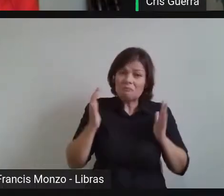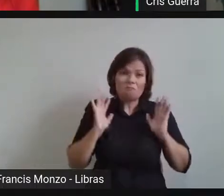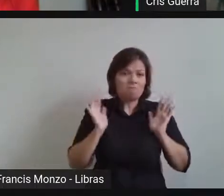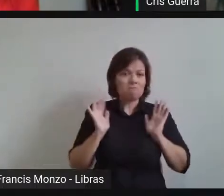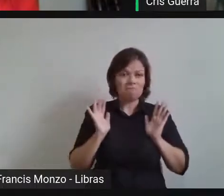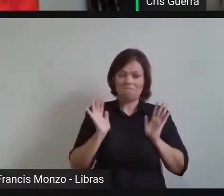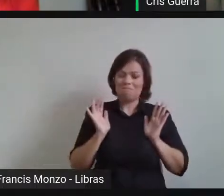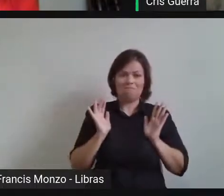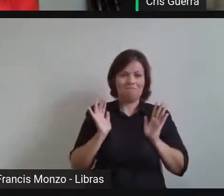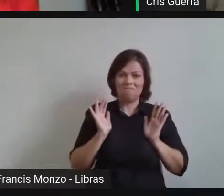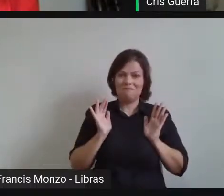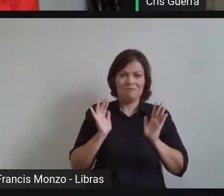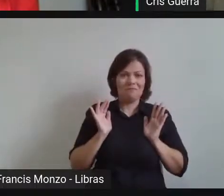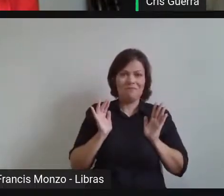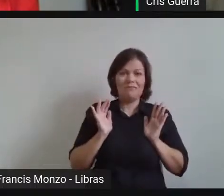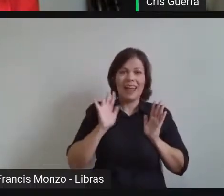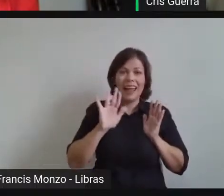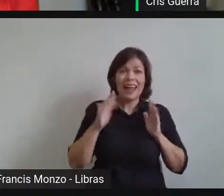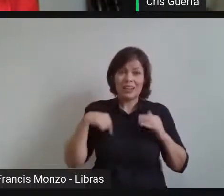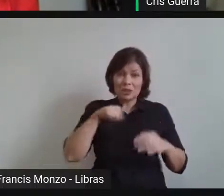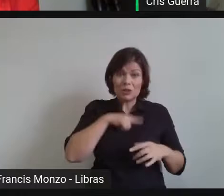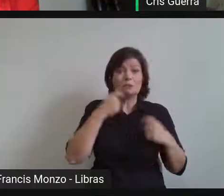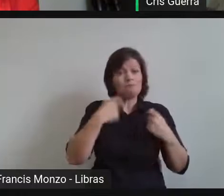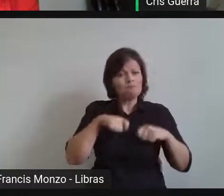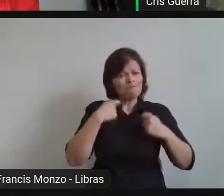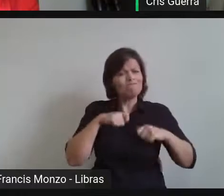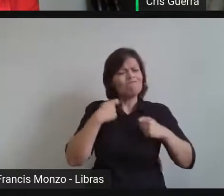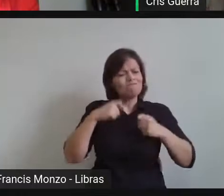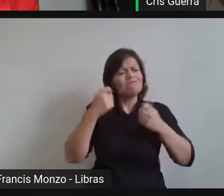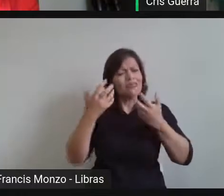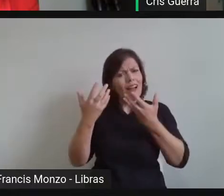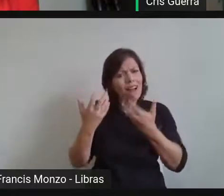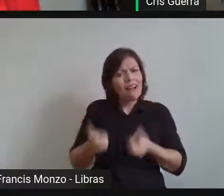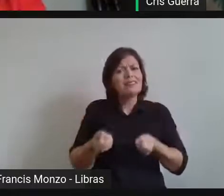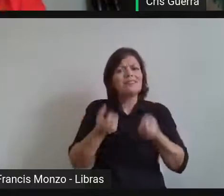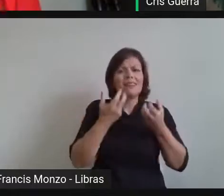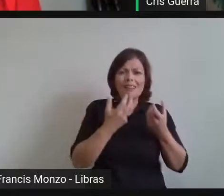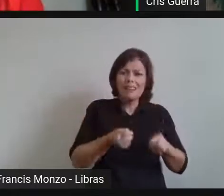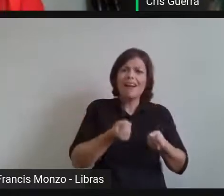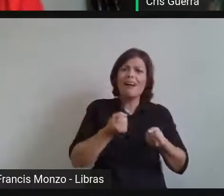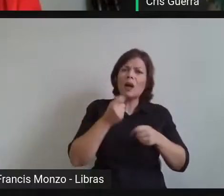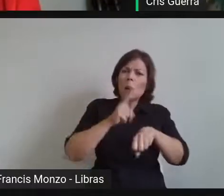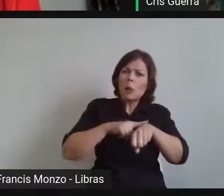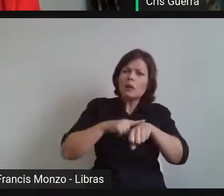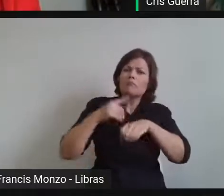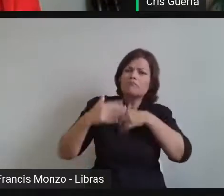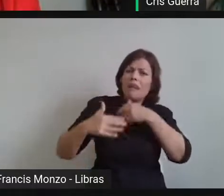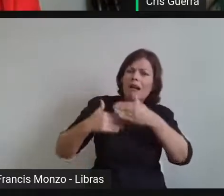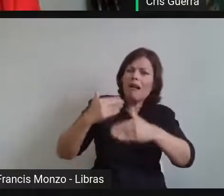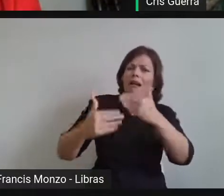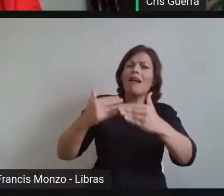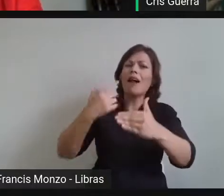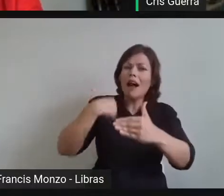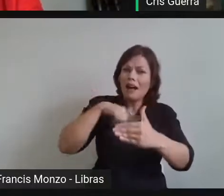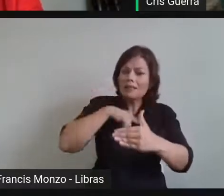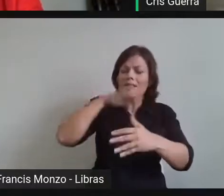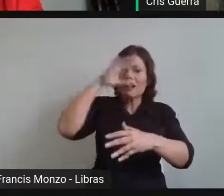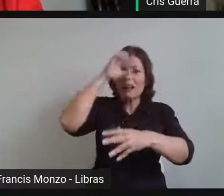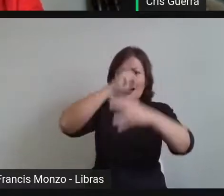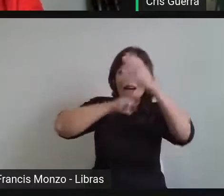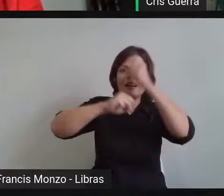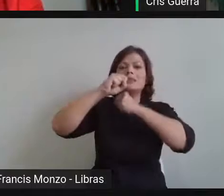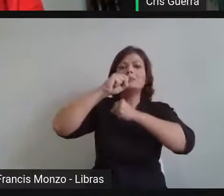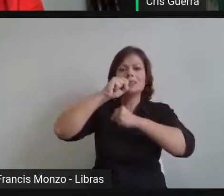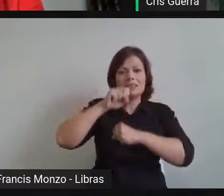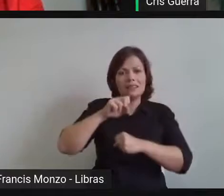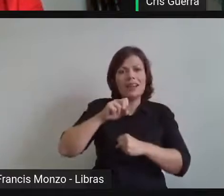estar aberto para essas coisas, e eu acho que a idade tem isso a nos ensinar. Nós estamos prestes a ver uma nova